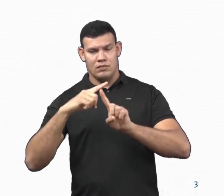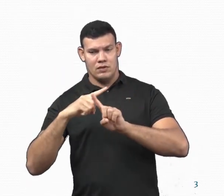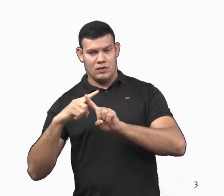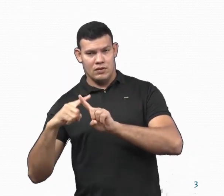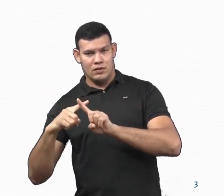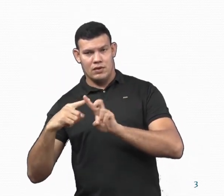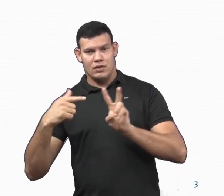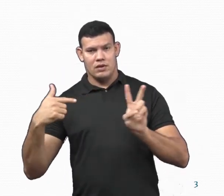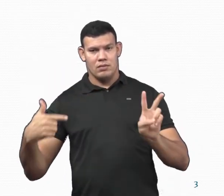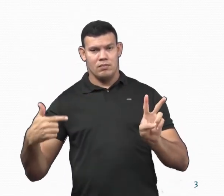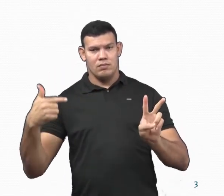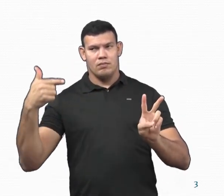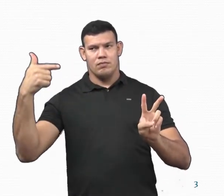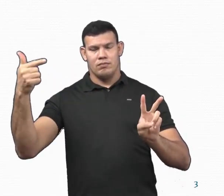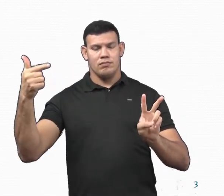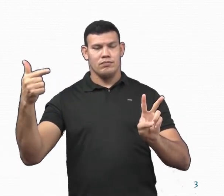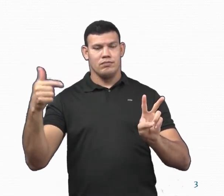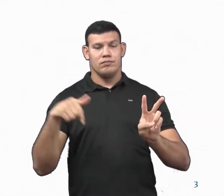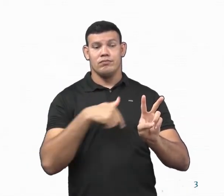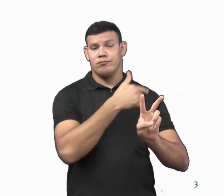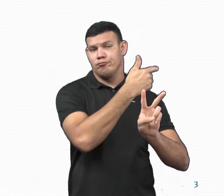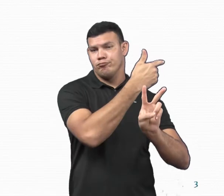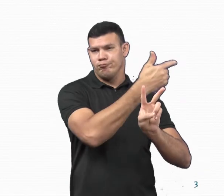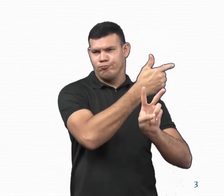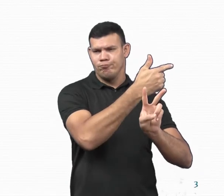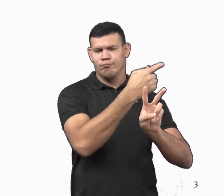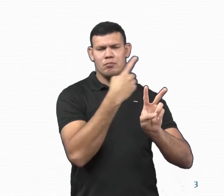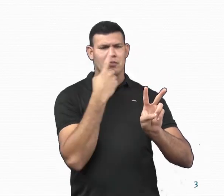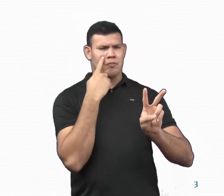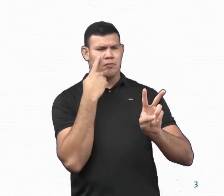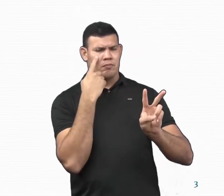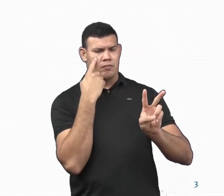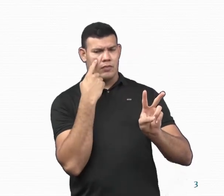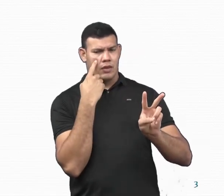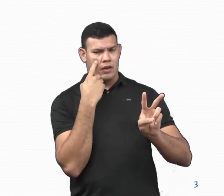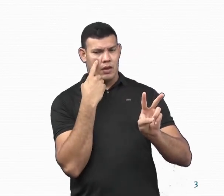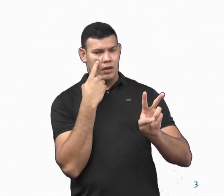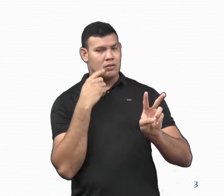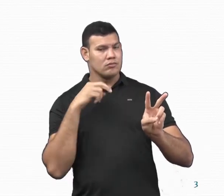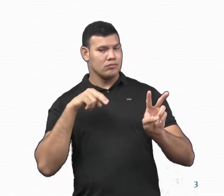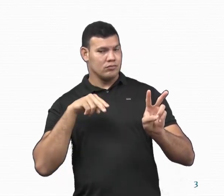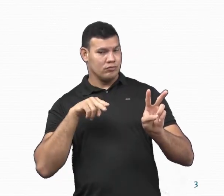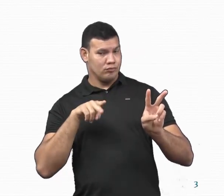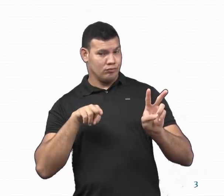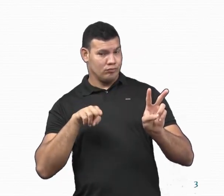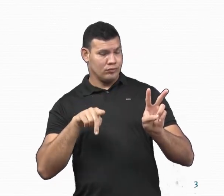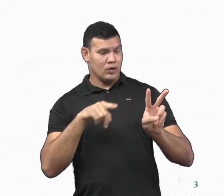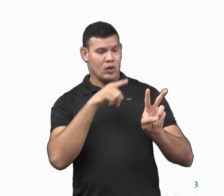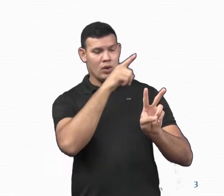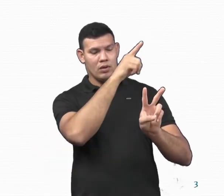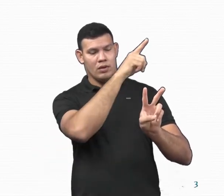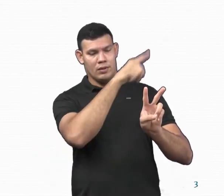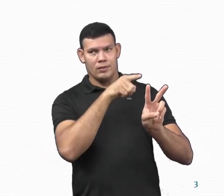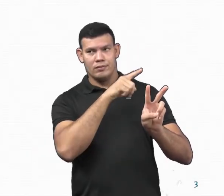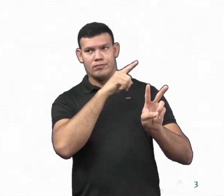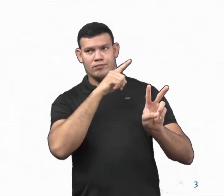posso fazer esse corte, tá bom? E vou colocar ali o número que vai sobrando, que é o 2.